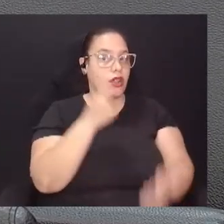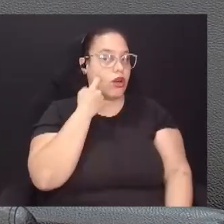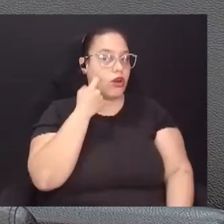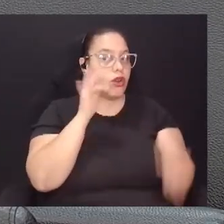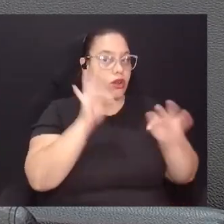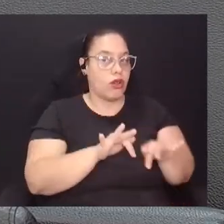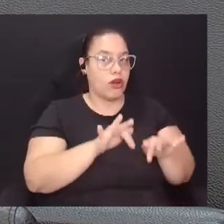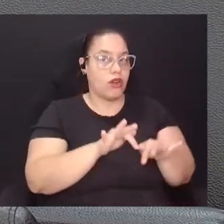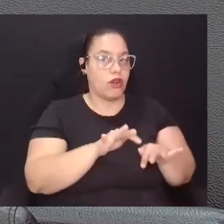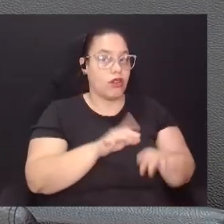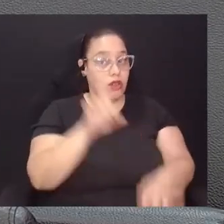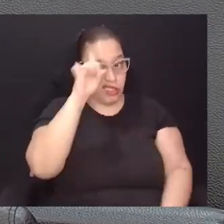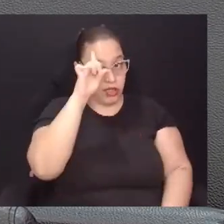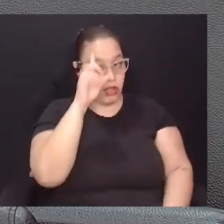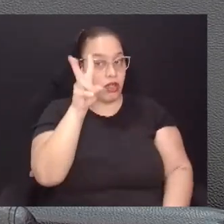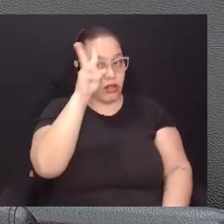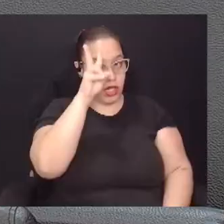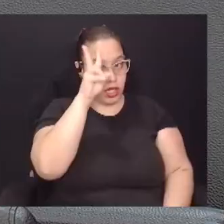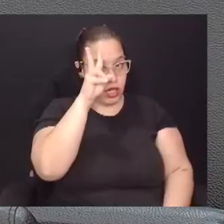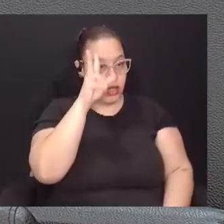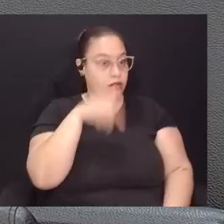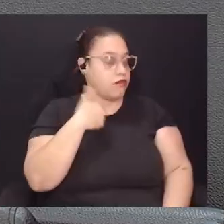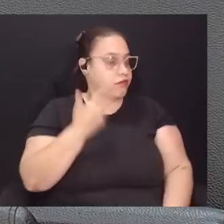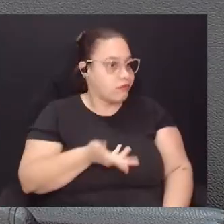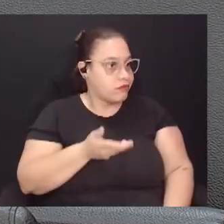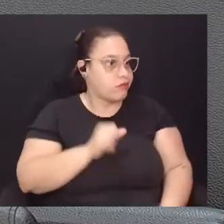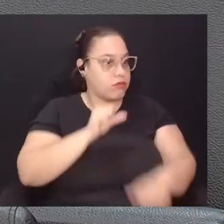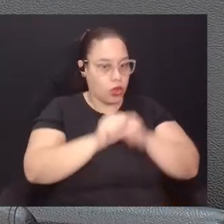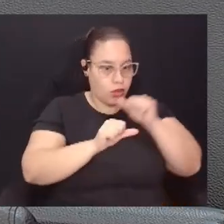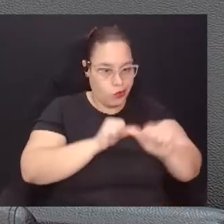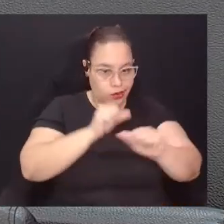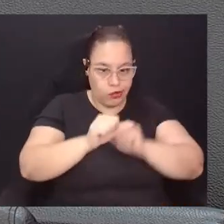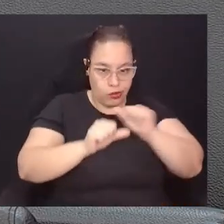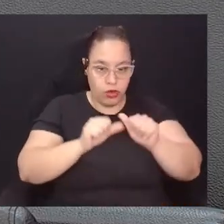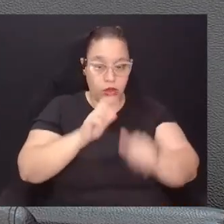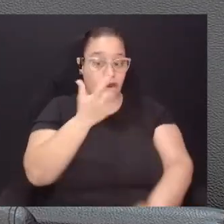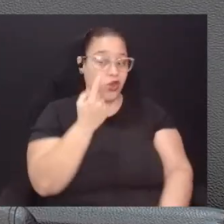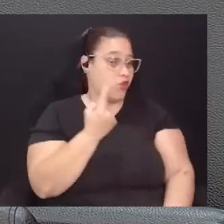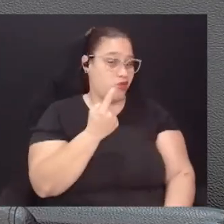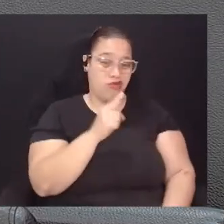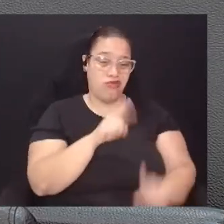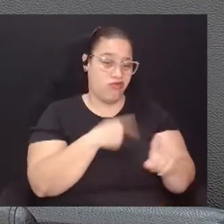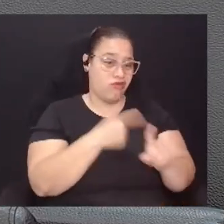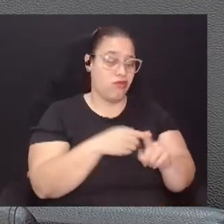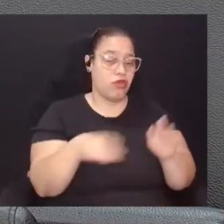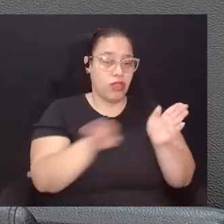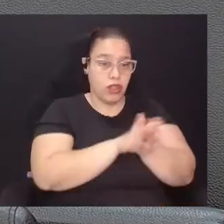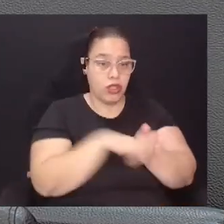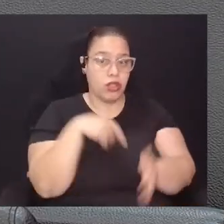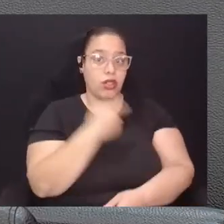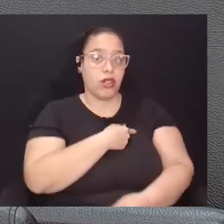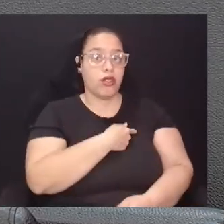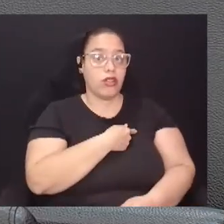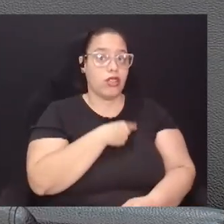na sexta-feira, final do dia, fala assim, não, vai ser segunda-feira. Então, isso não aconteceu uma vez, né? Quando chegou pra